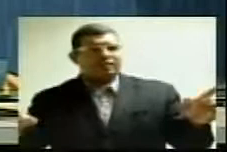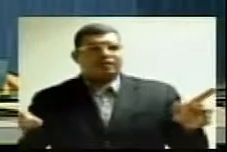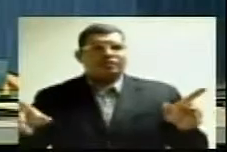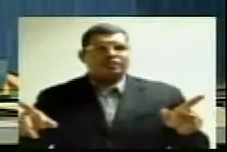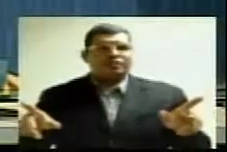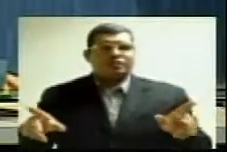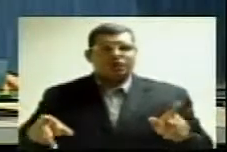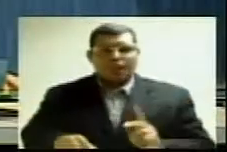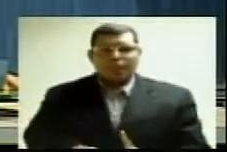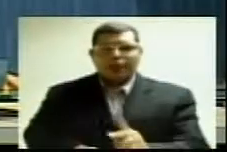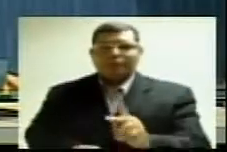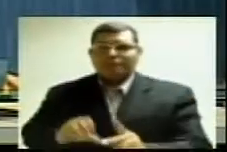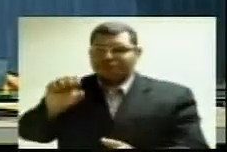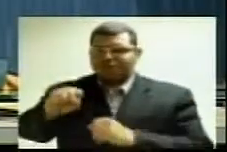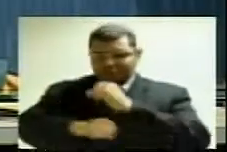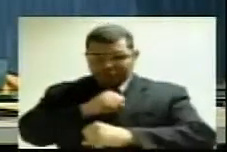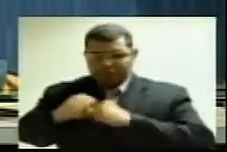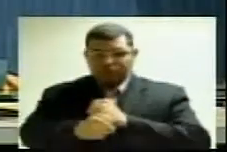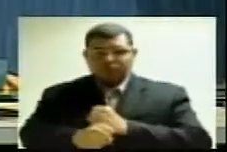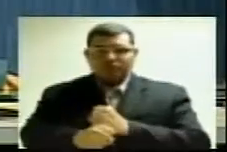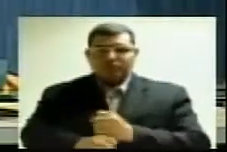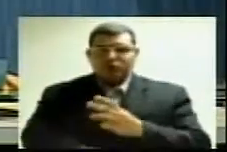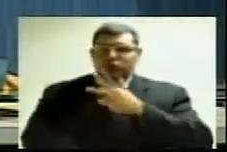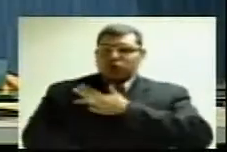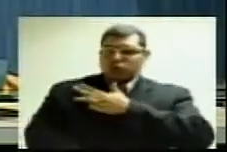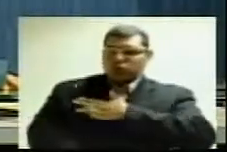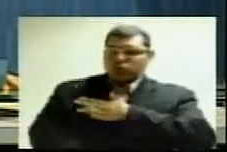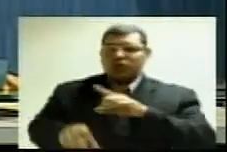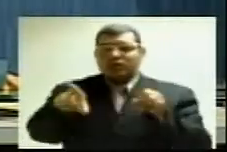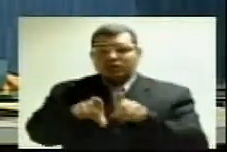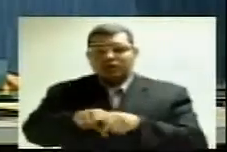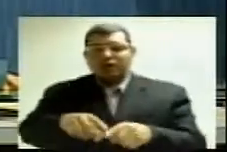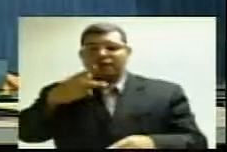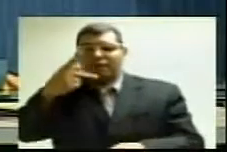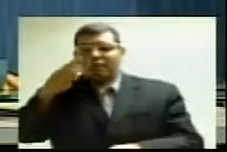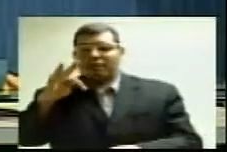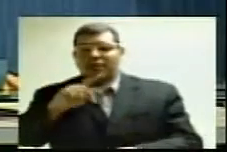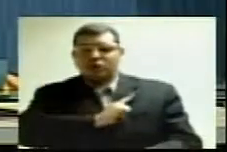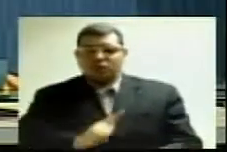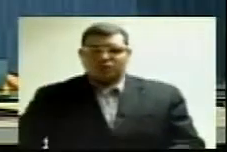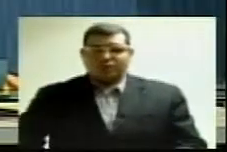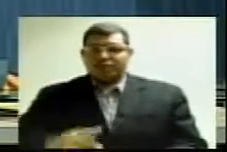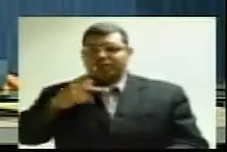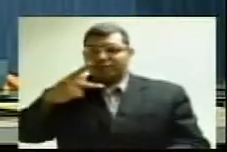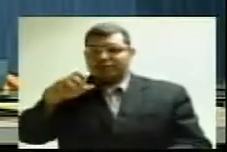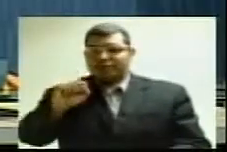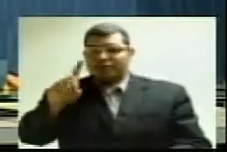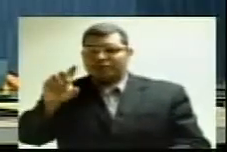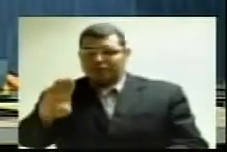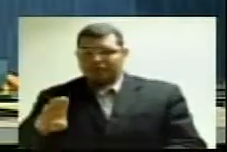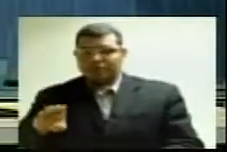tomada ato contínuo nos 8 anos do presidente Lula, com o PT no governo e o PSDB na